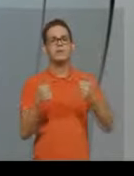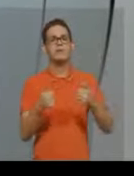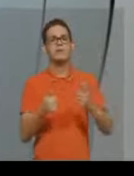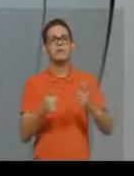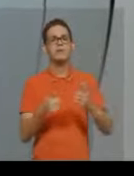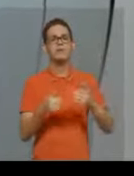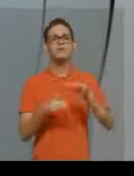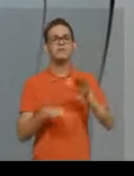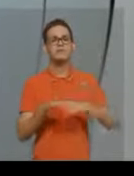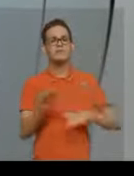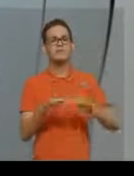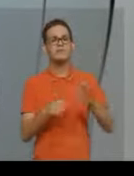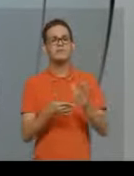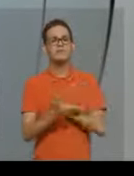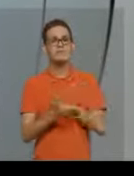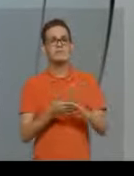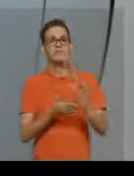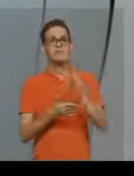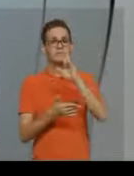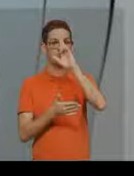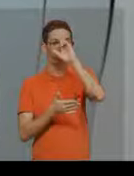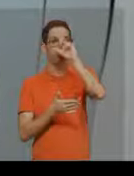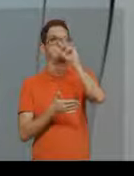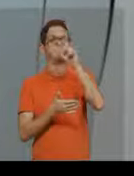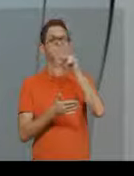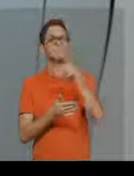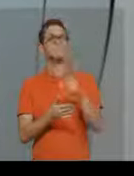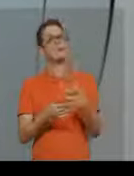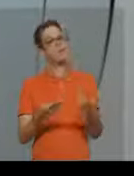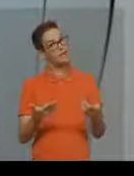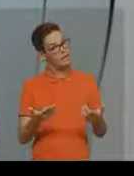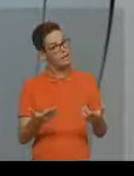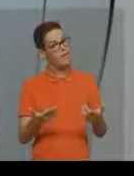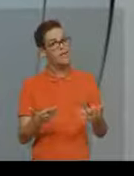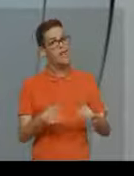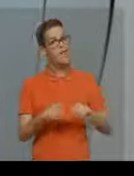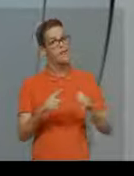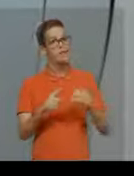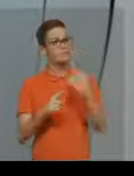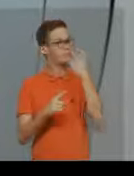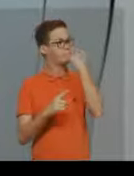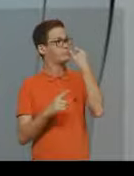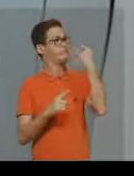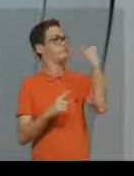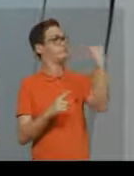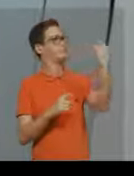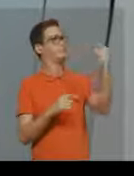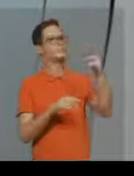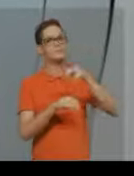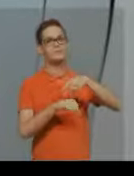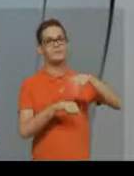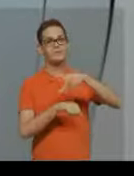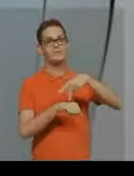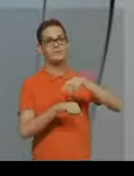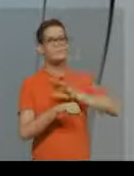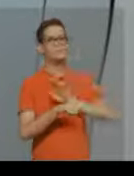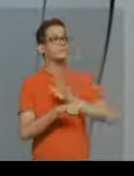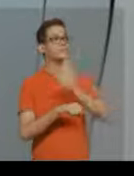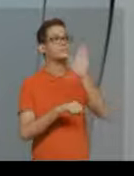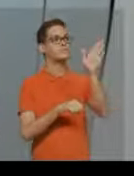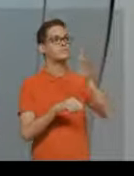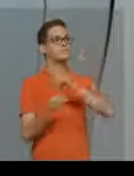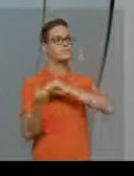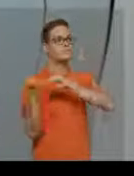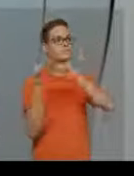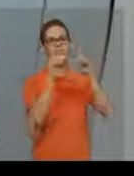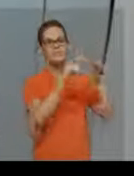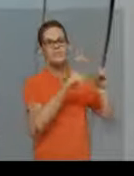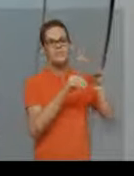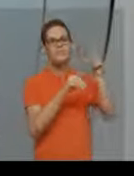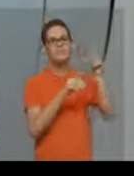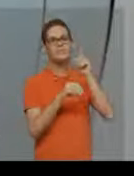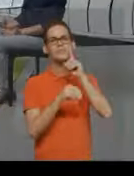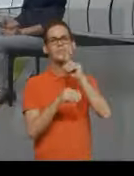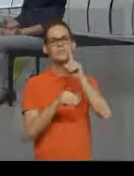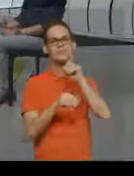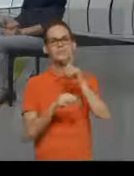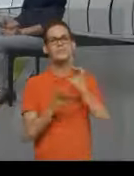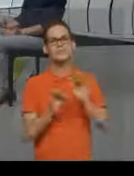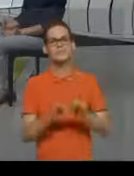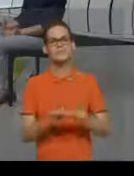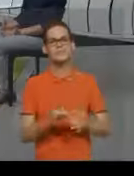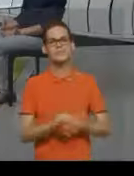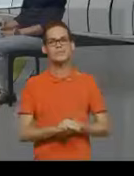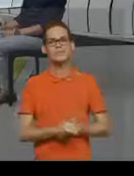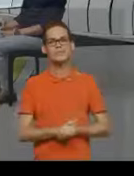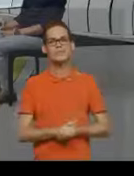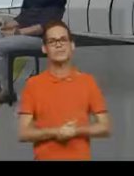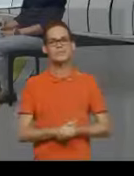vezes muita coisa equivocada. Sim, com certeza. Mas atraiu muita gente do mundo inteiro, eu acho. O mundo todo procurava. Americano. Isso, com certeza. Né?